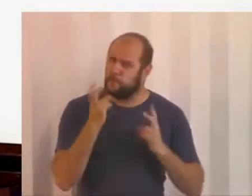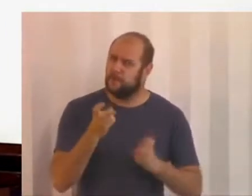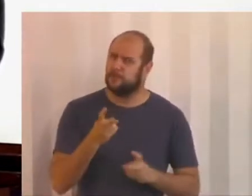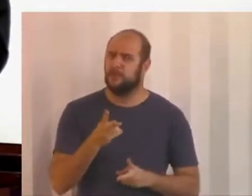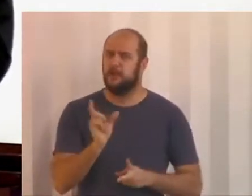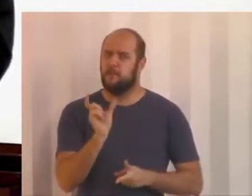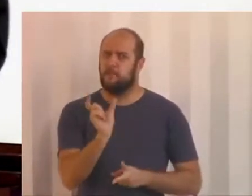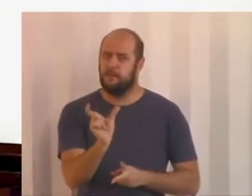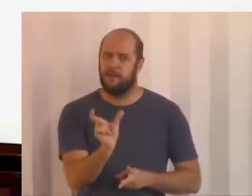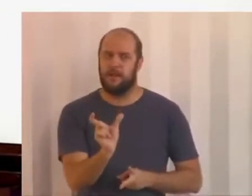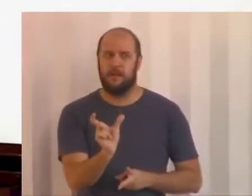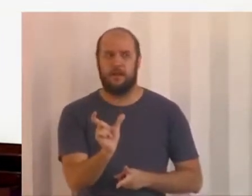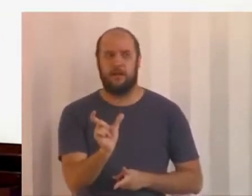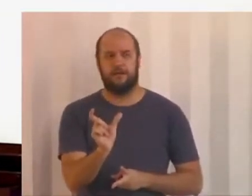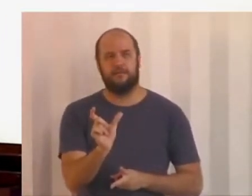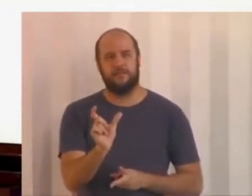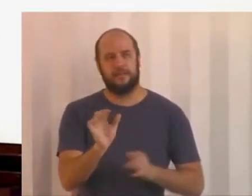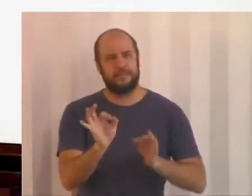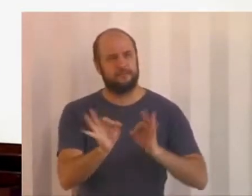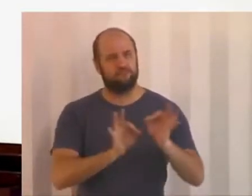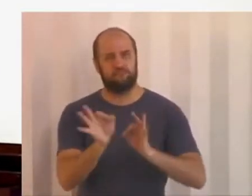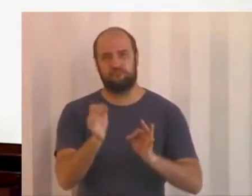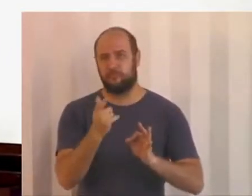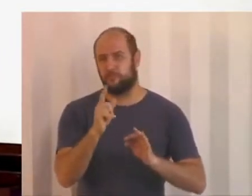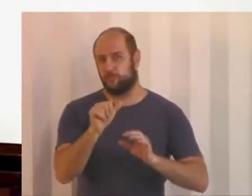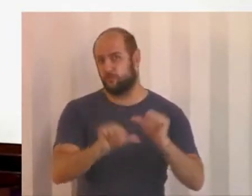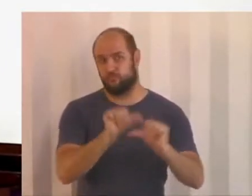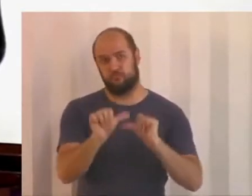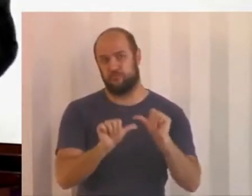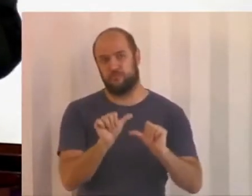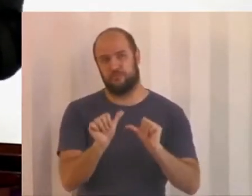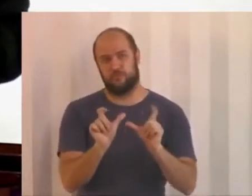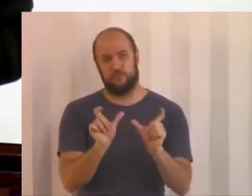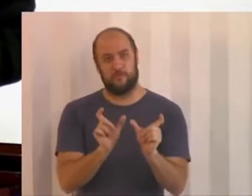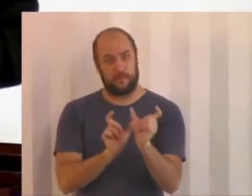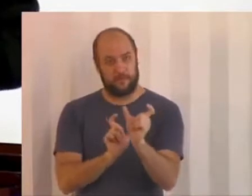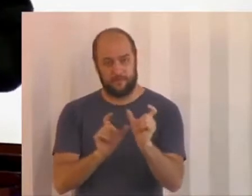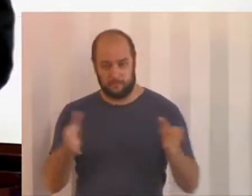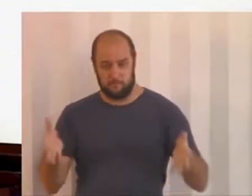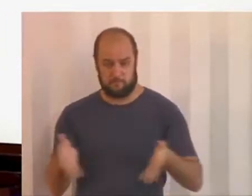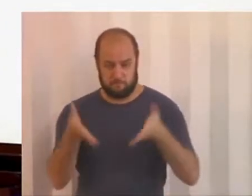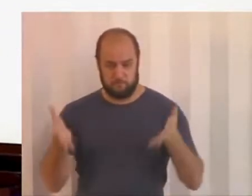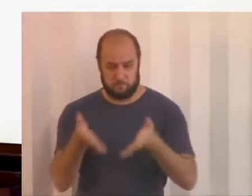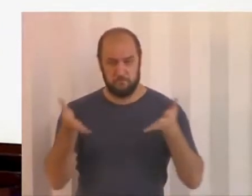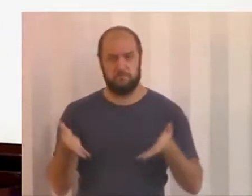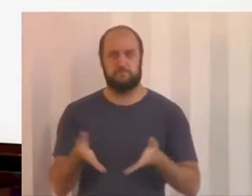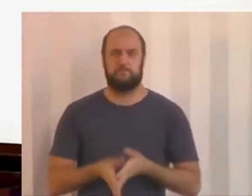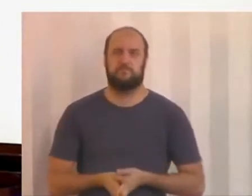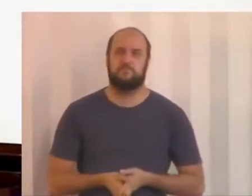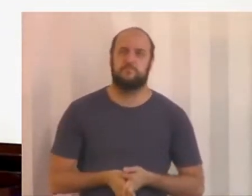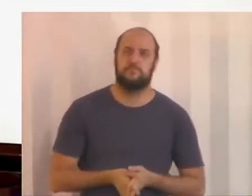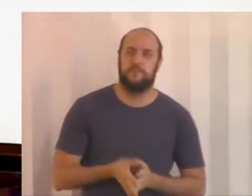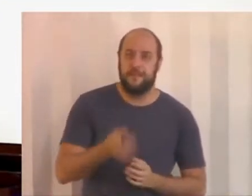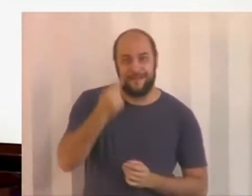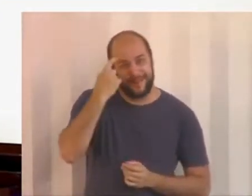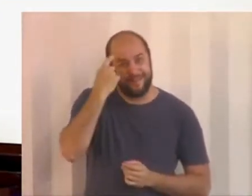que aí não está exortação, está motivação. E a ideia é essa,